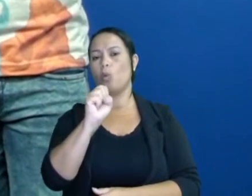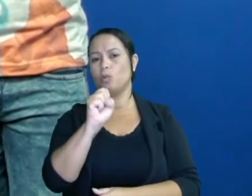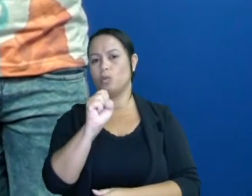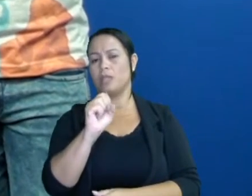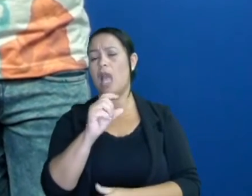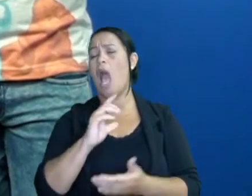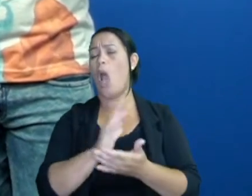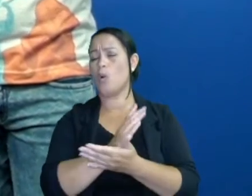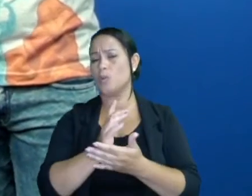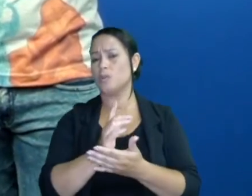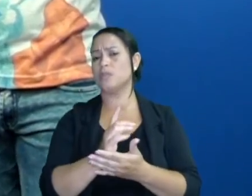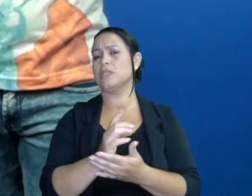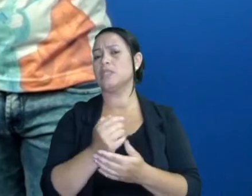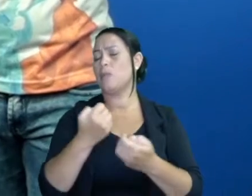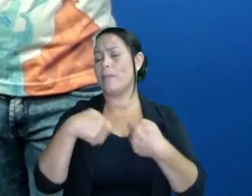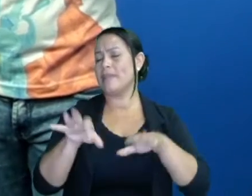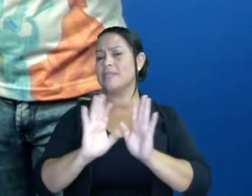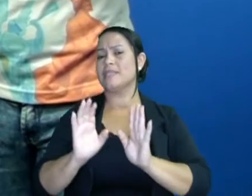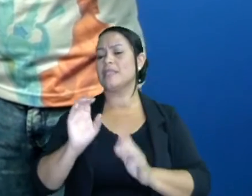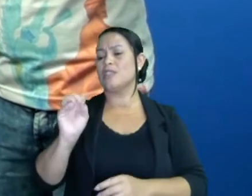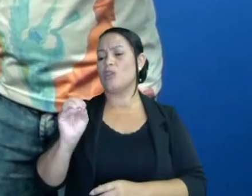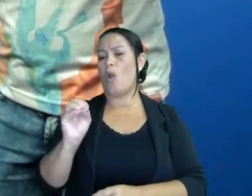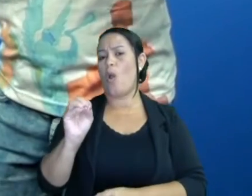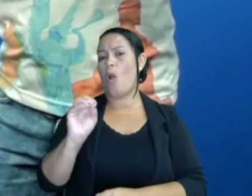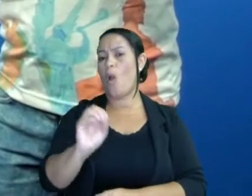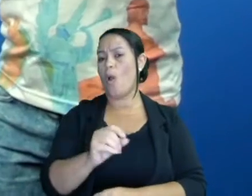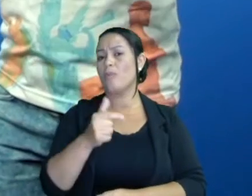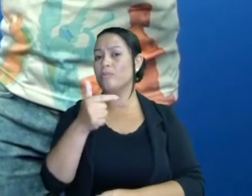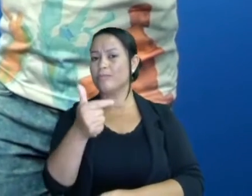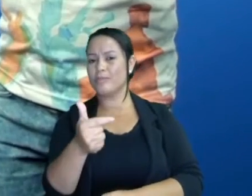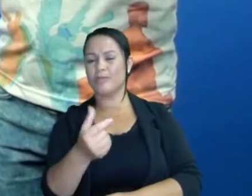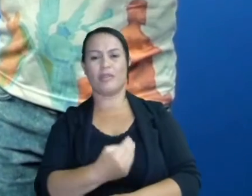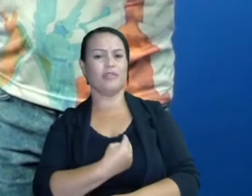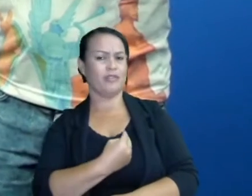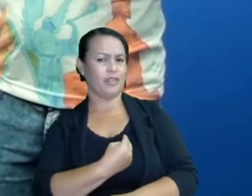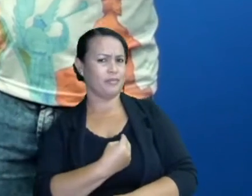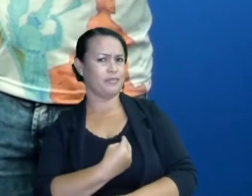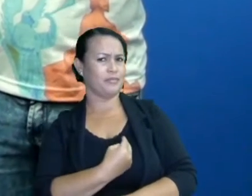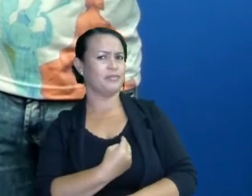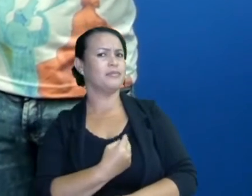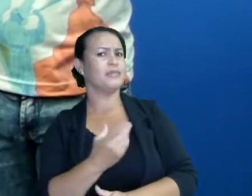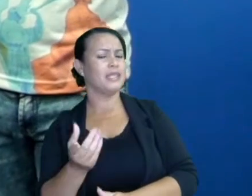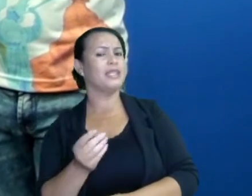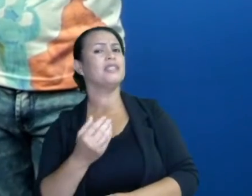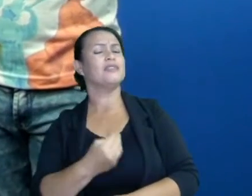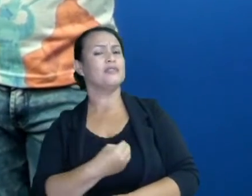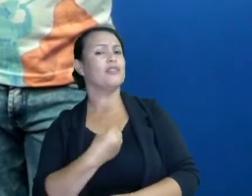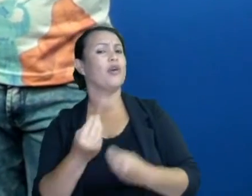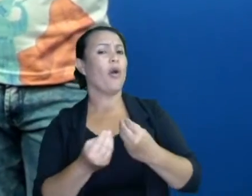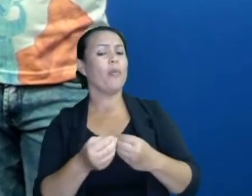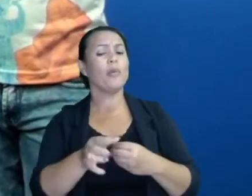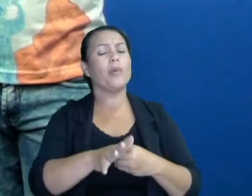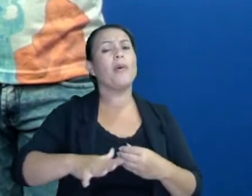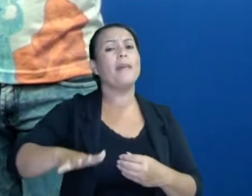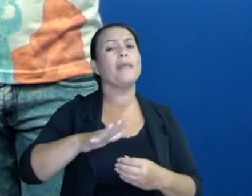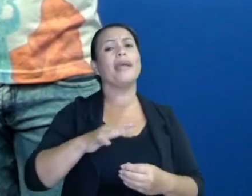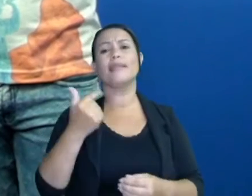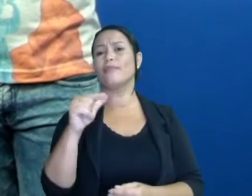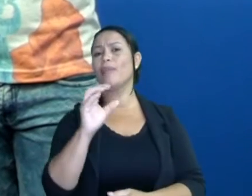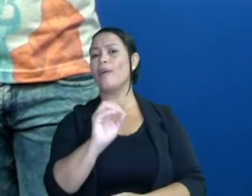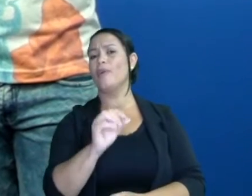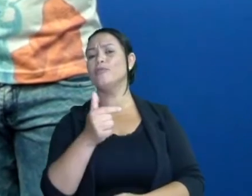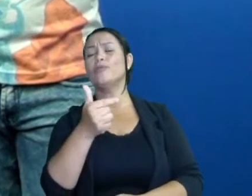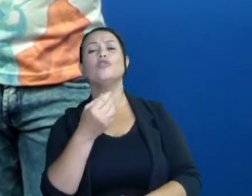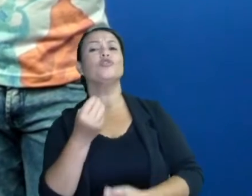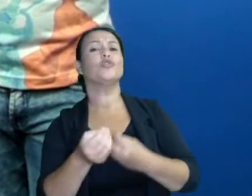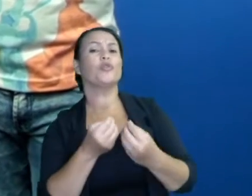uma próxima aula falaremos um pouco mais sobre eles, mas eles vivem em um ambiente sem oxigênio. Um desses gases que